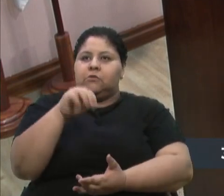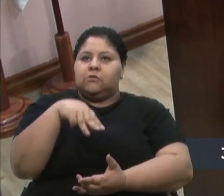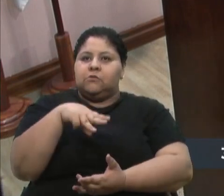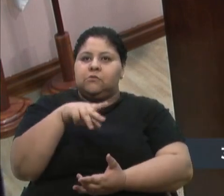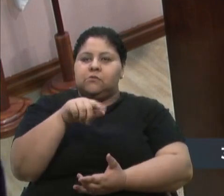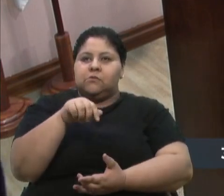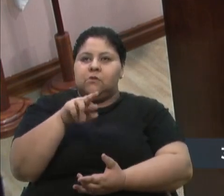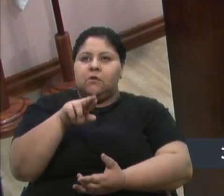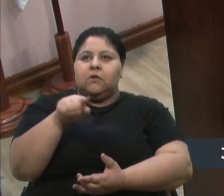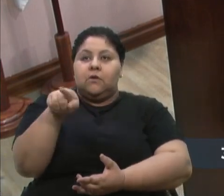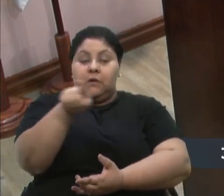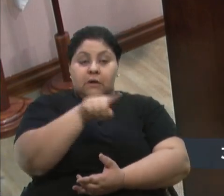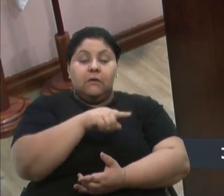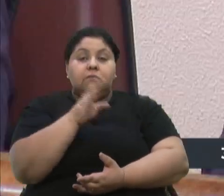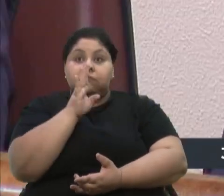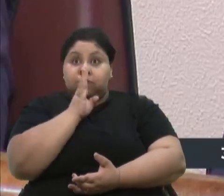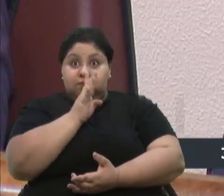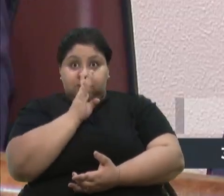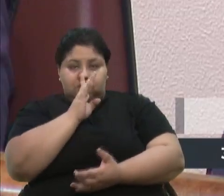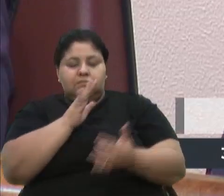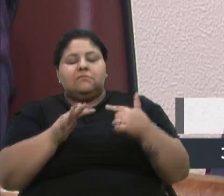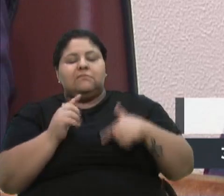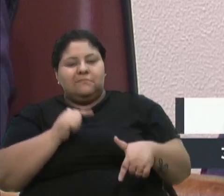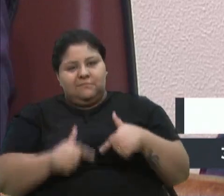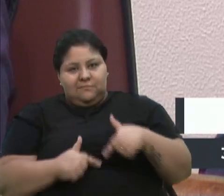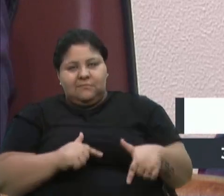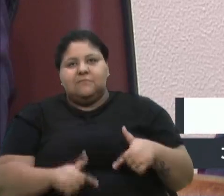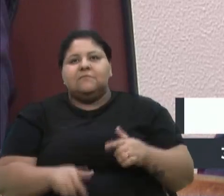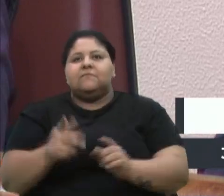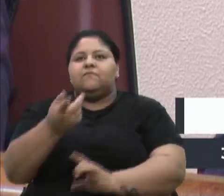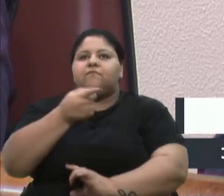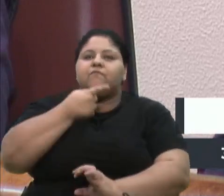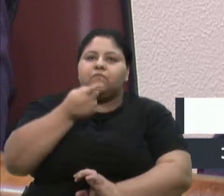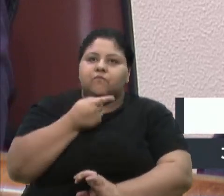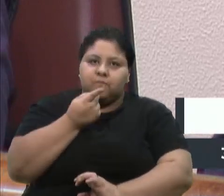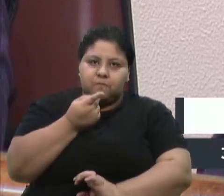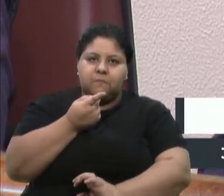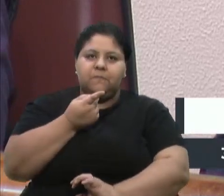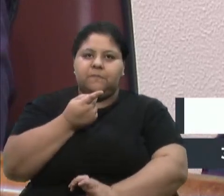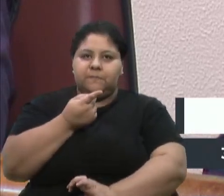muita admiração pelo seu trabalho, Rosimar, e dizer que